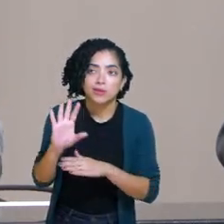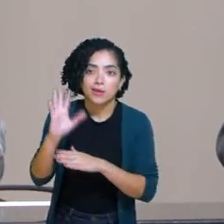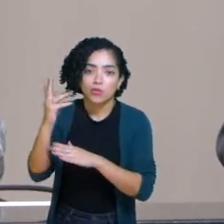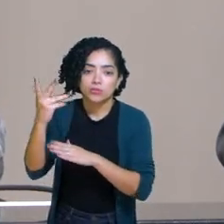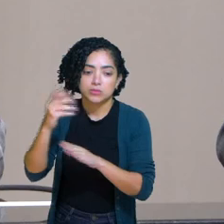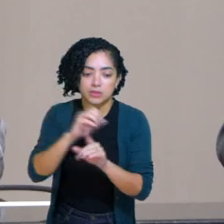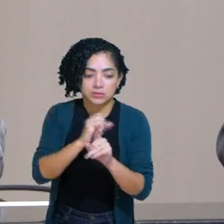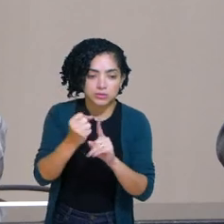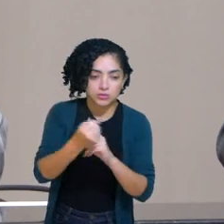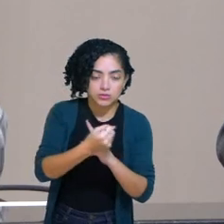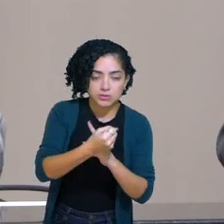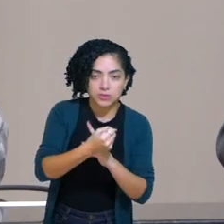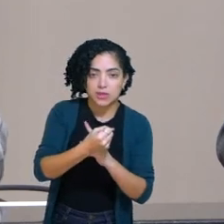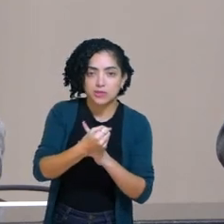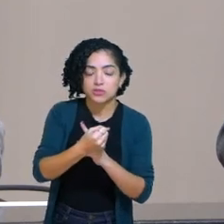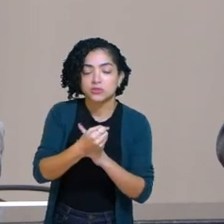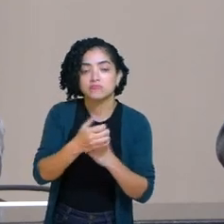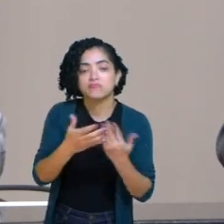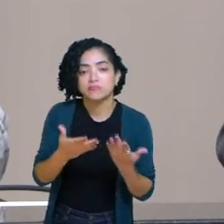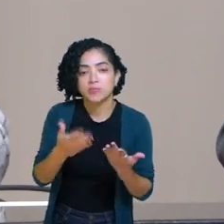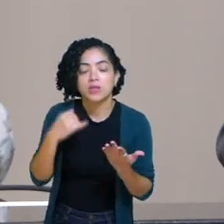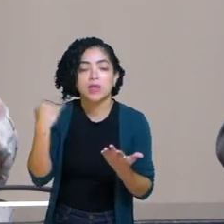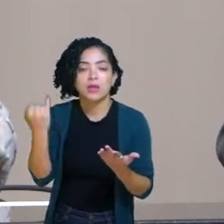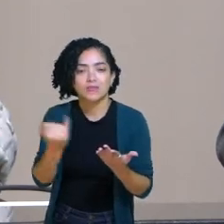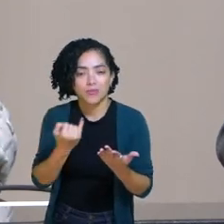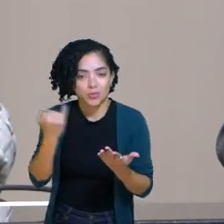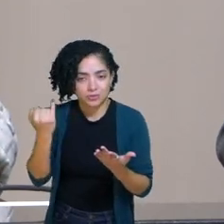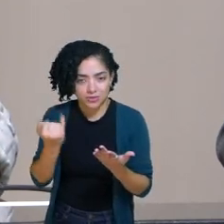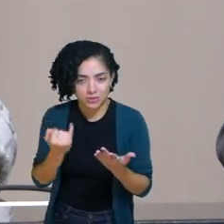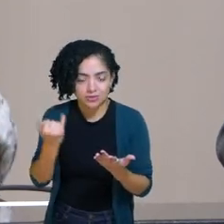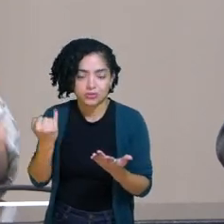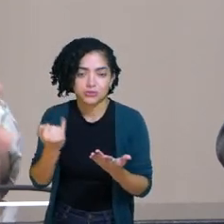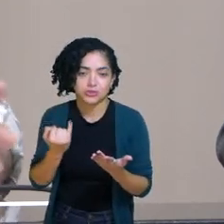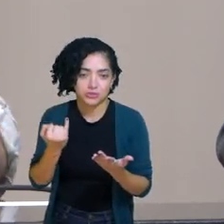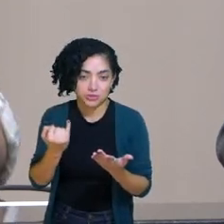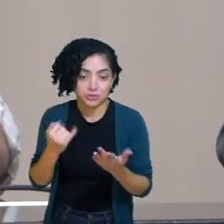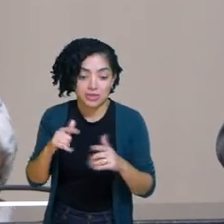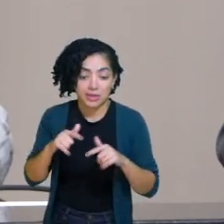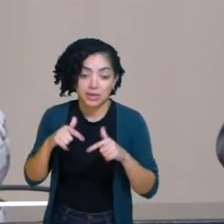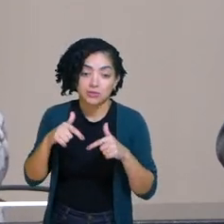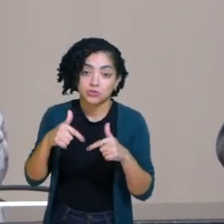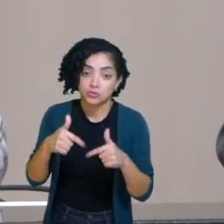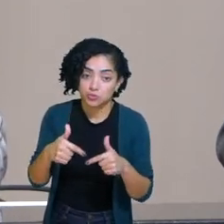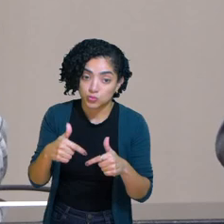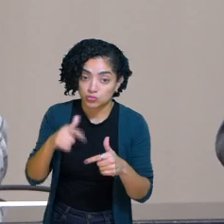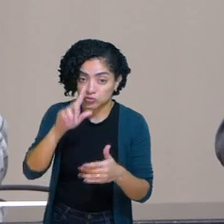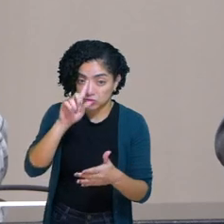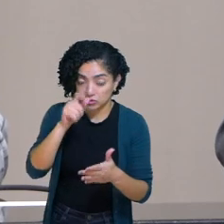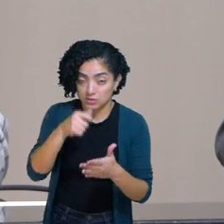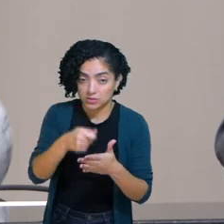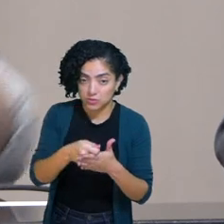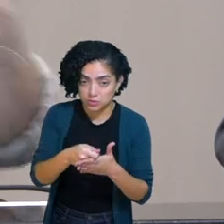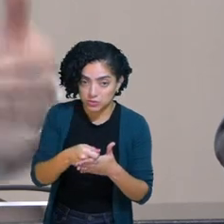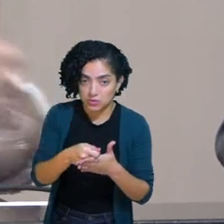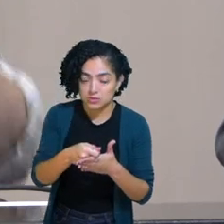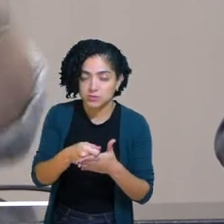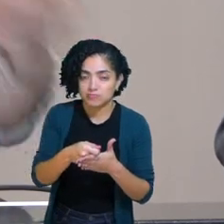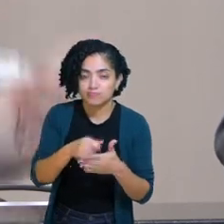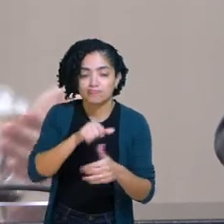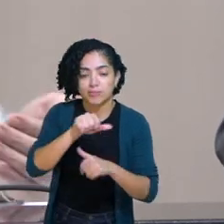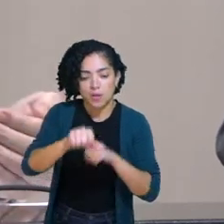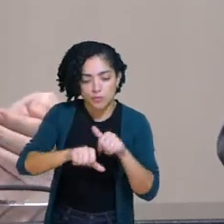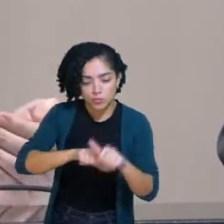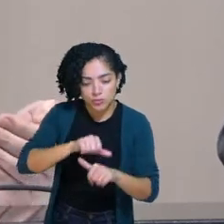sociedade que é importante nós tomarmos atitudes decisões para mudar para